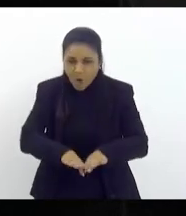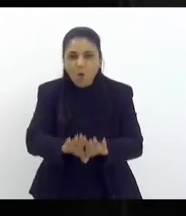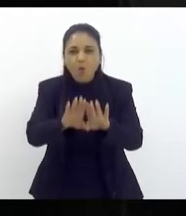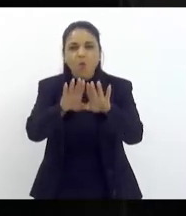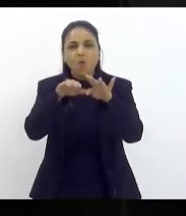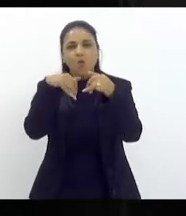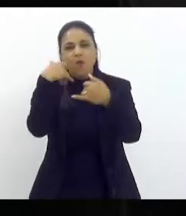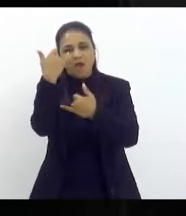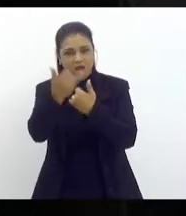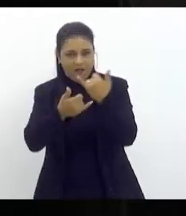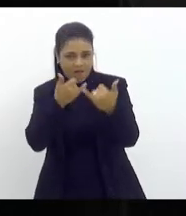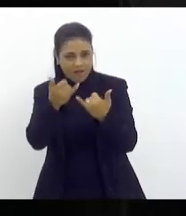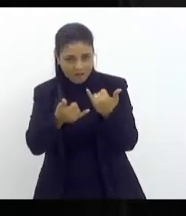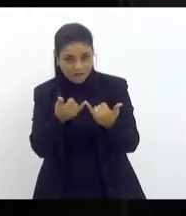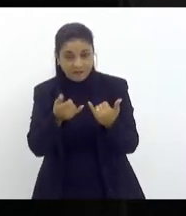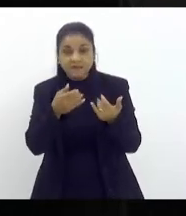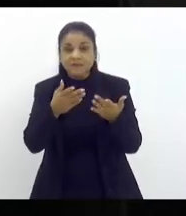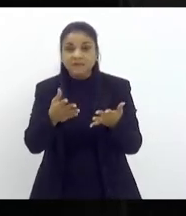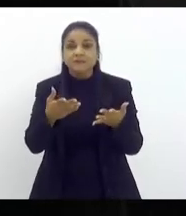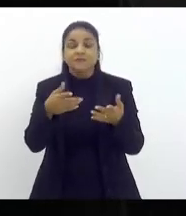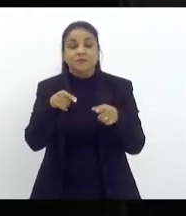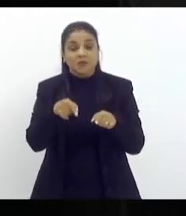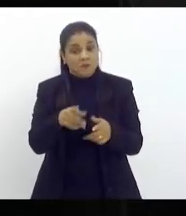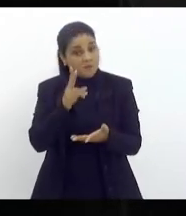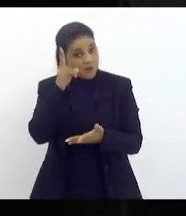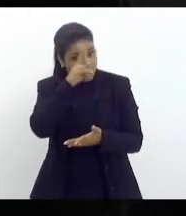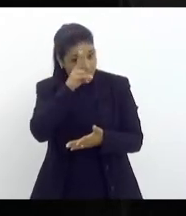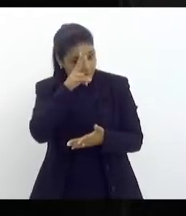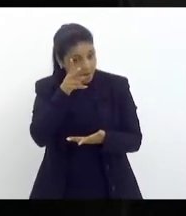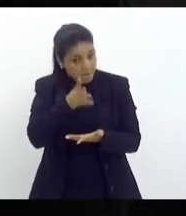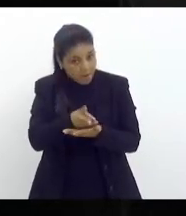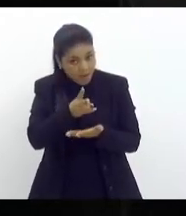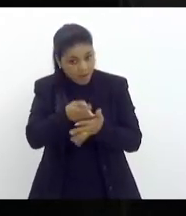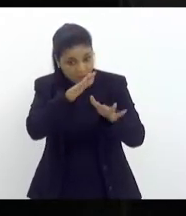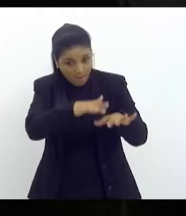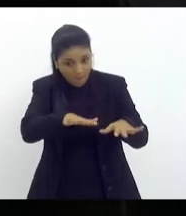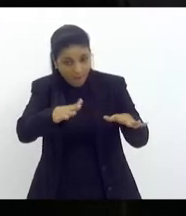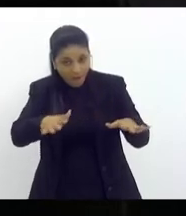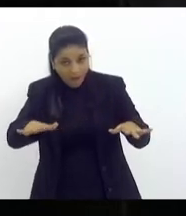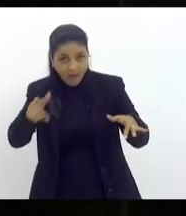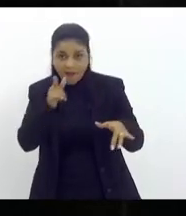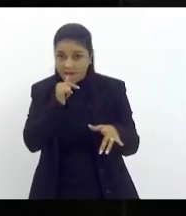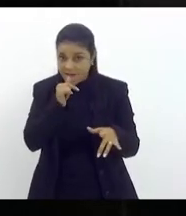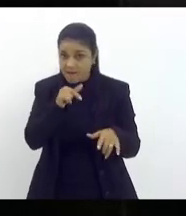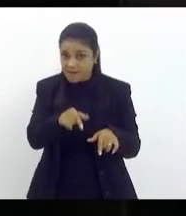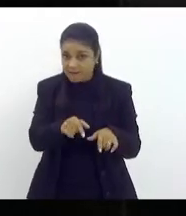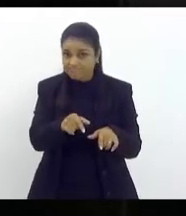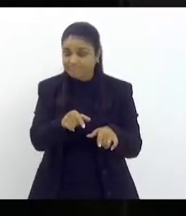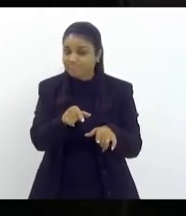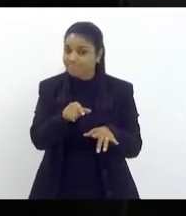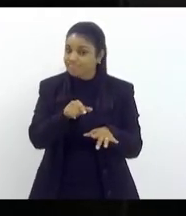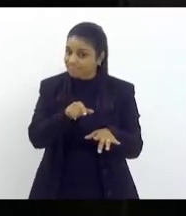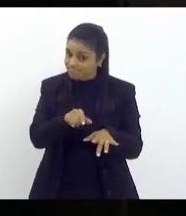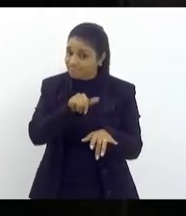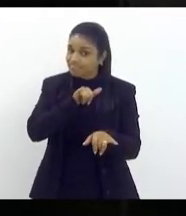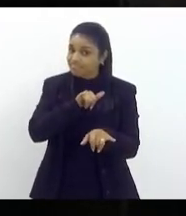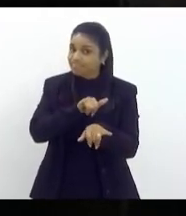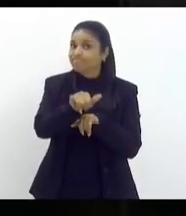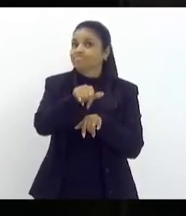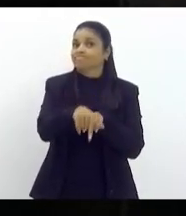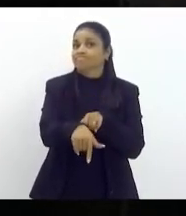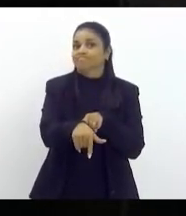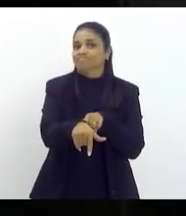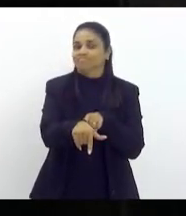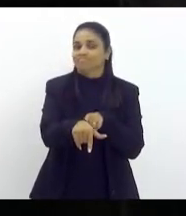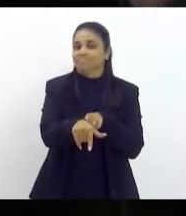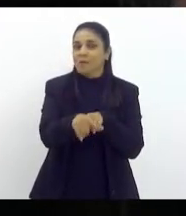a gente lembrar aqui que esse mesmo mar ele pode se tornar traiçoeiro e representar um perigo real se não